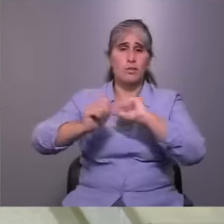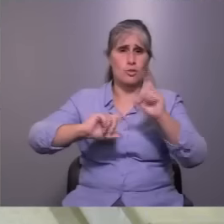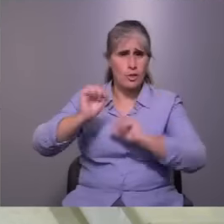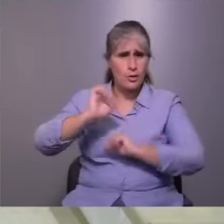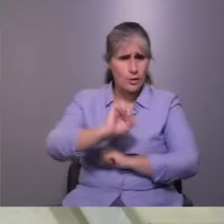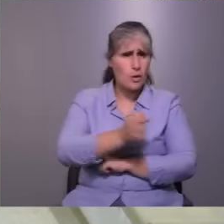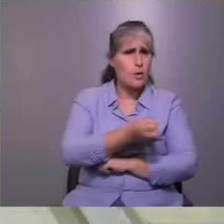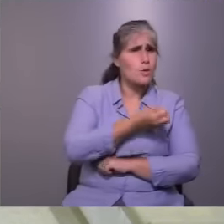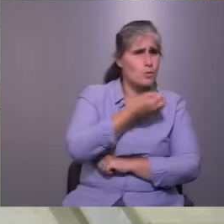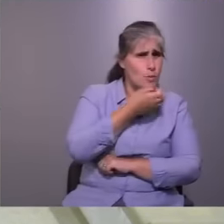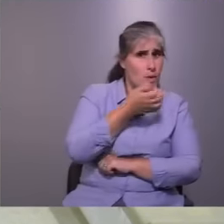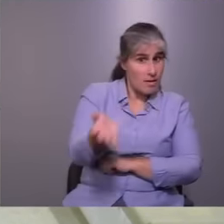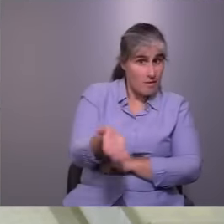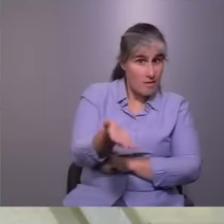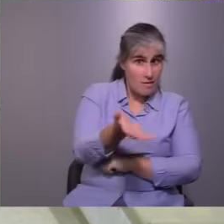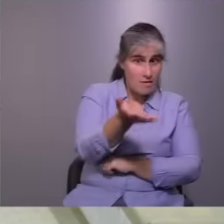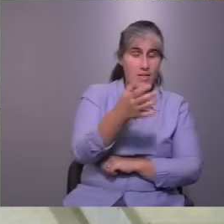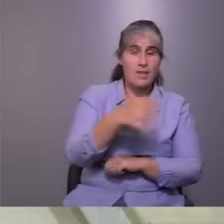salve.